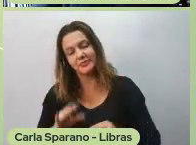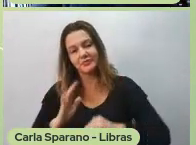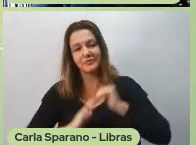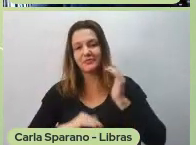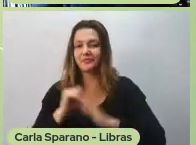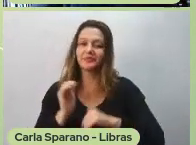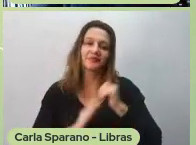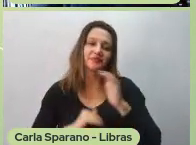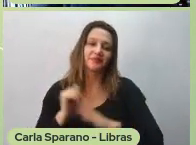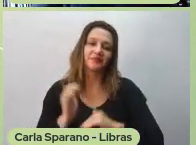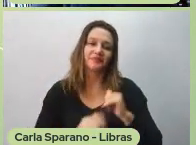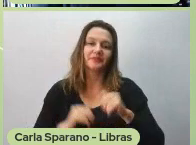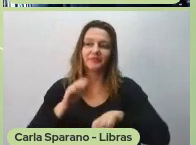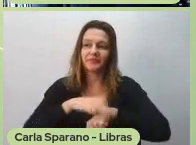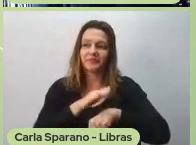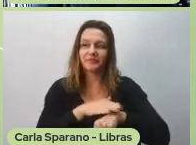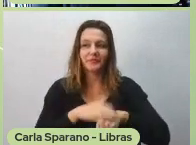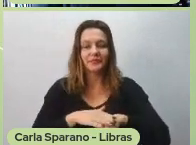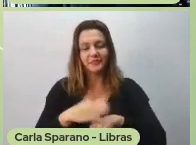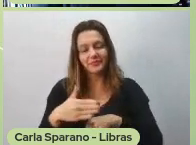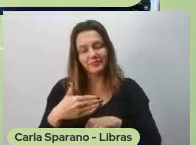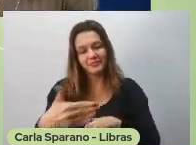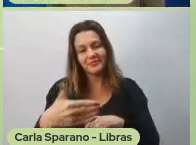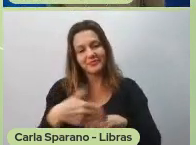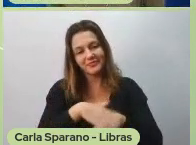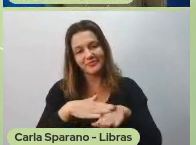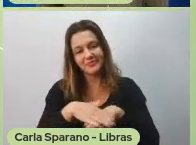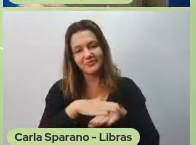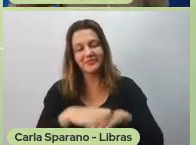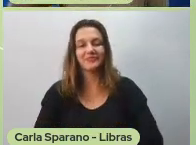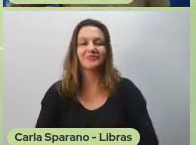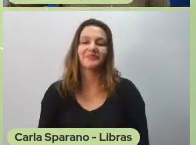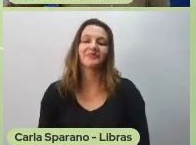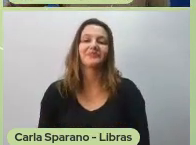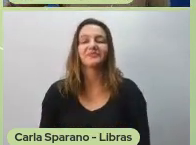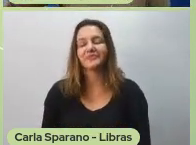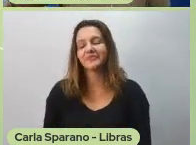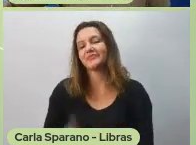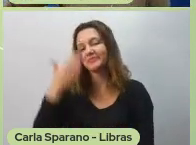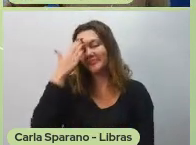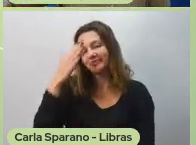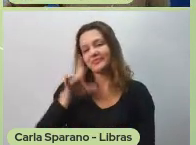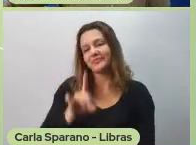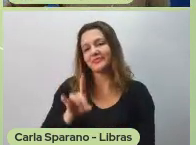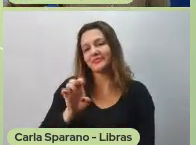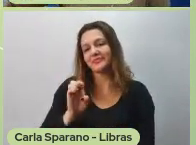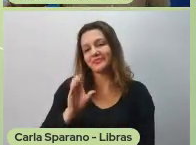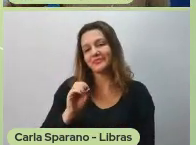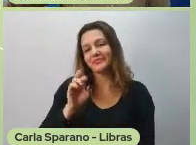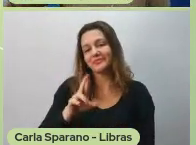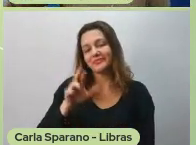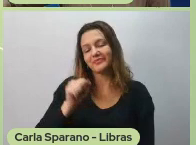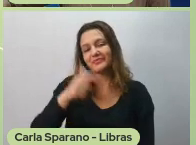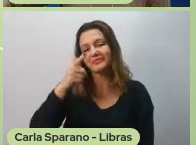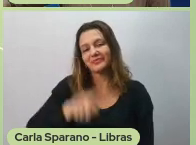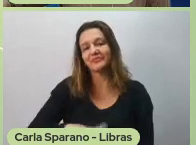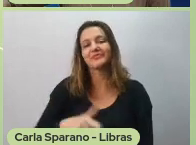as ações concretas ao longo da nossa conversa. Perfeito. Obrigado, Débora. De novo, né,